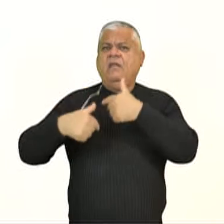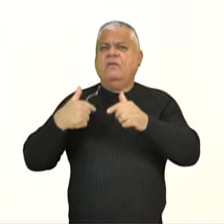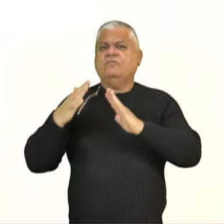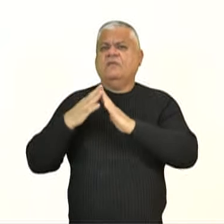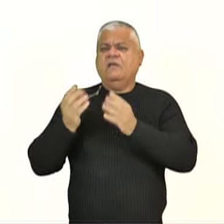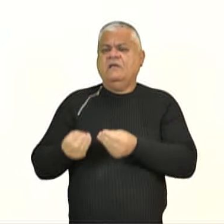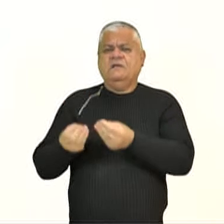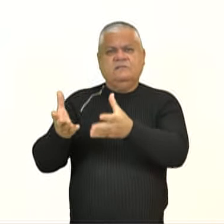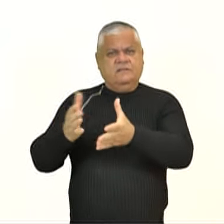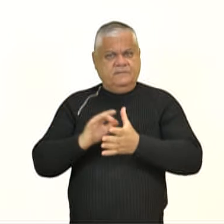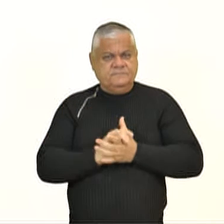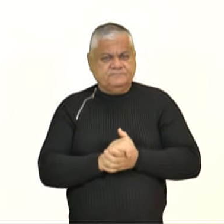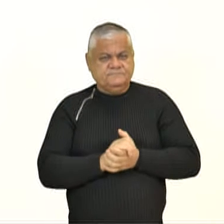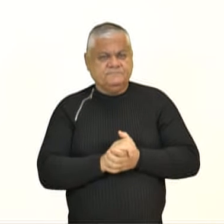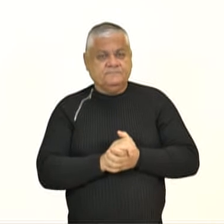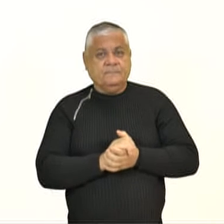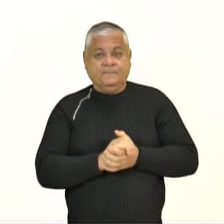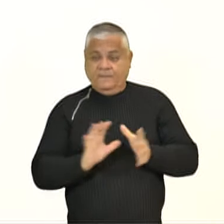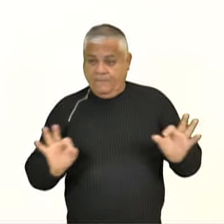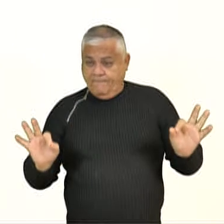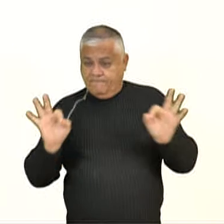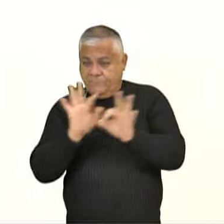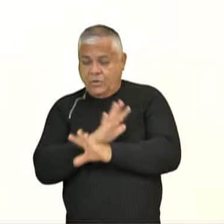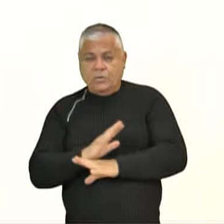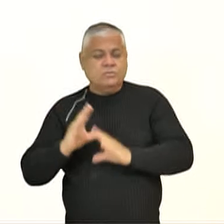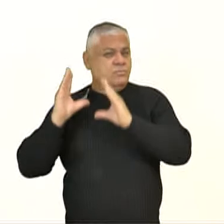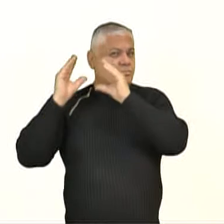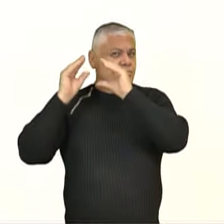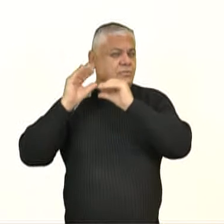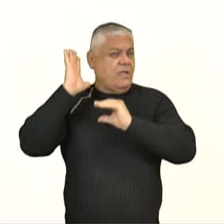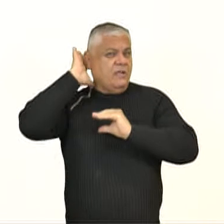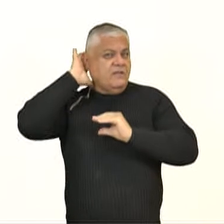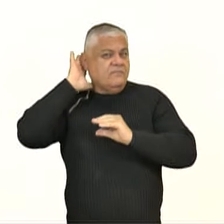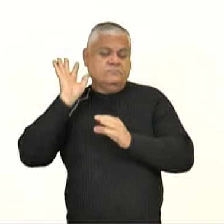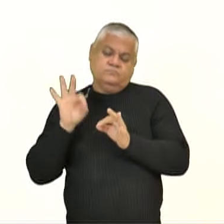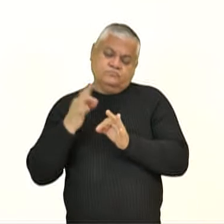que eu lhe dei. Acaba esse travesseiro e